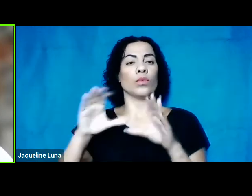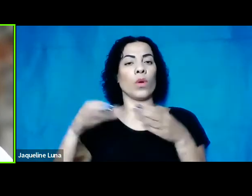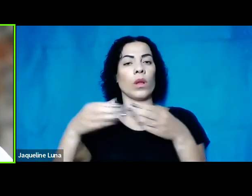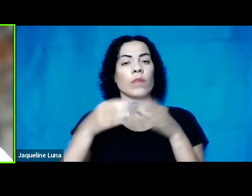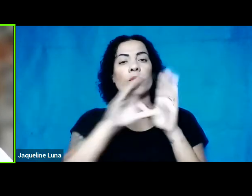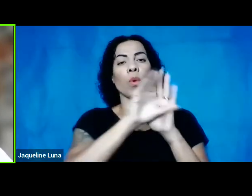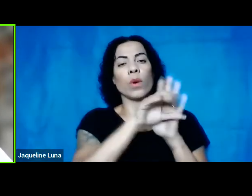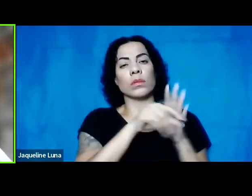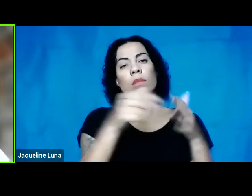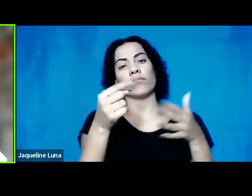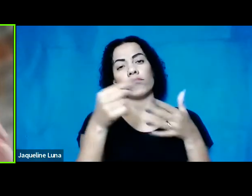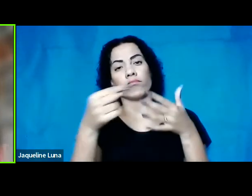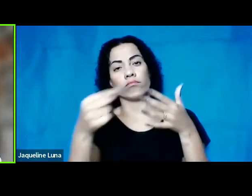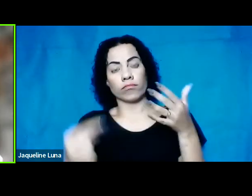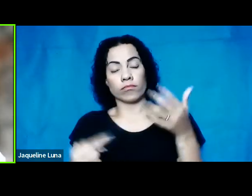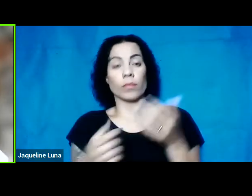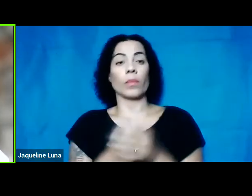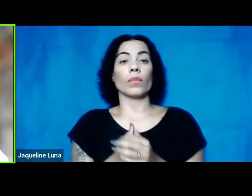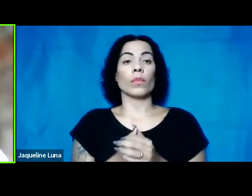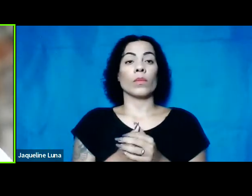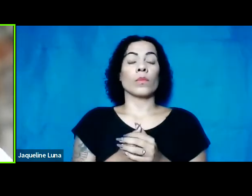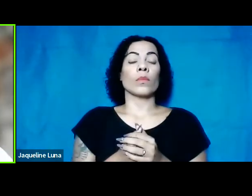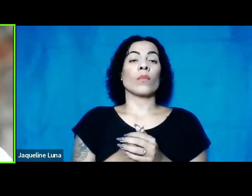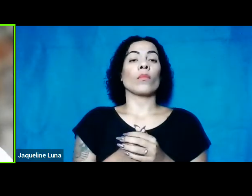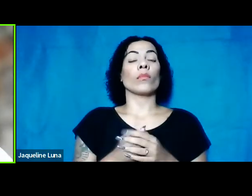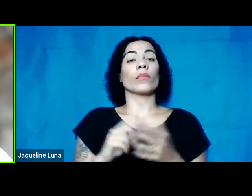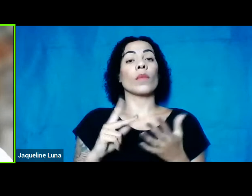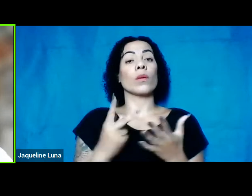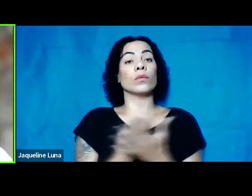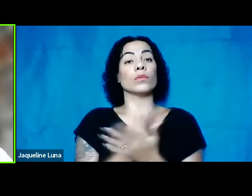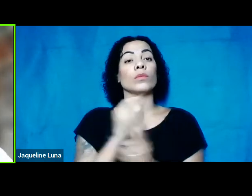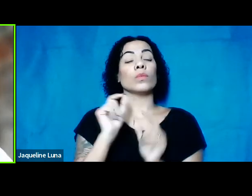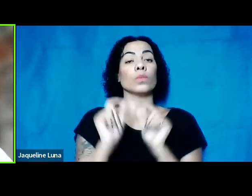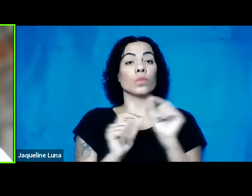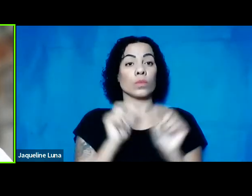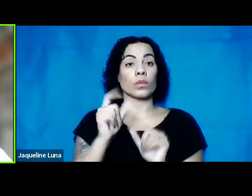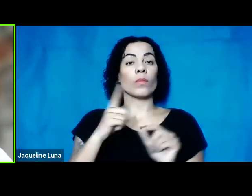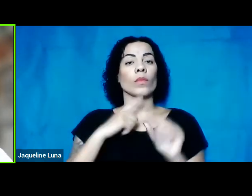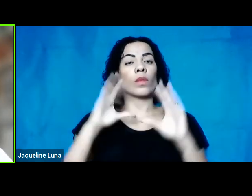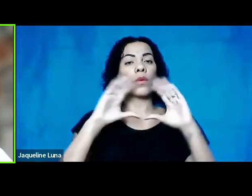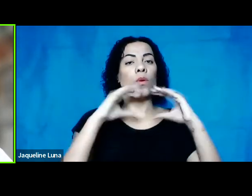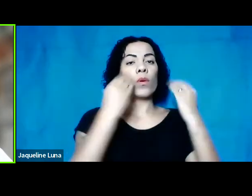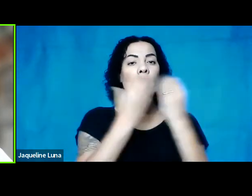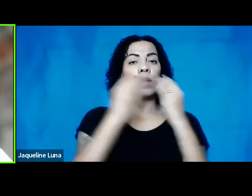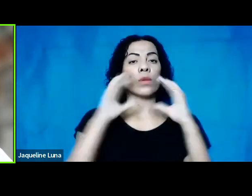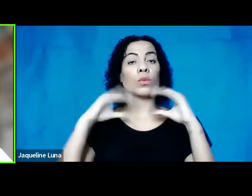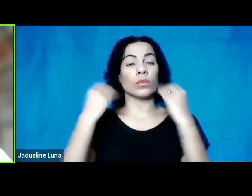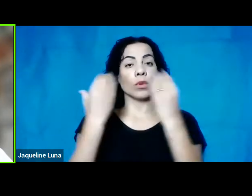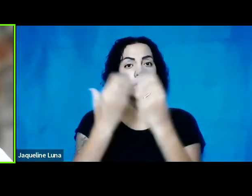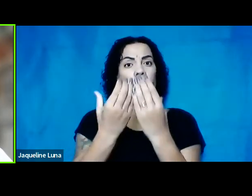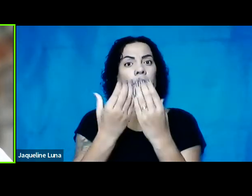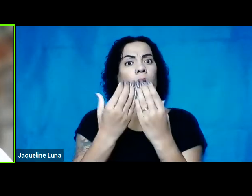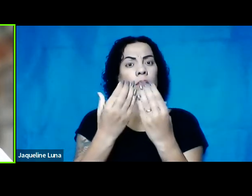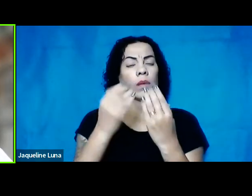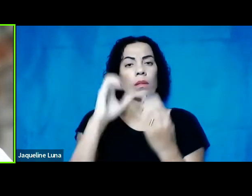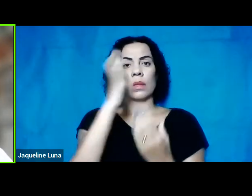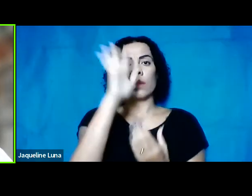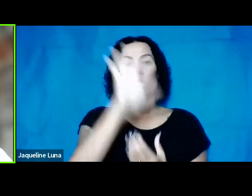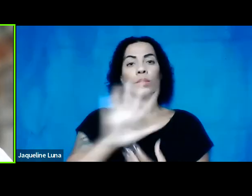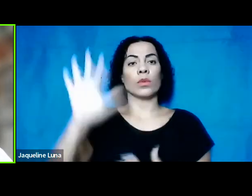tal, né? Com as coberturas de conferências nacionais de saúde, principalmente, quando a gente